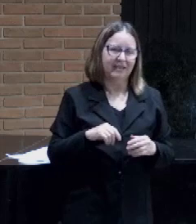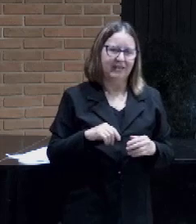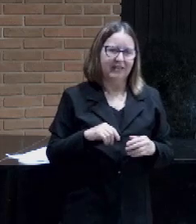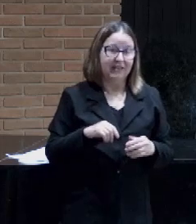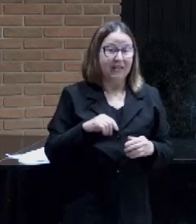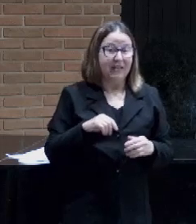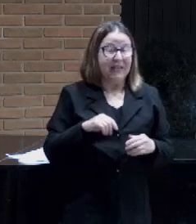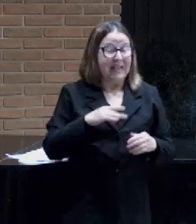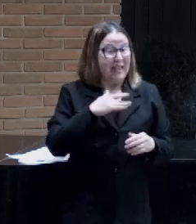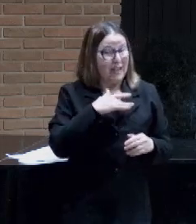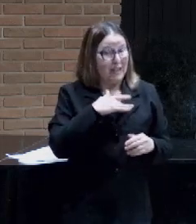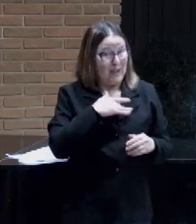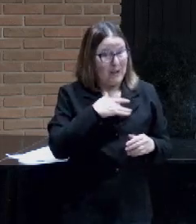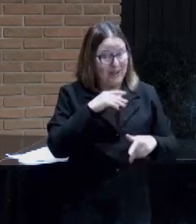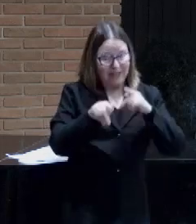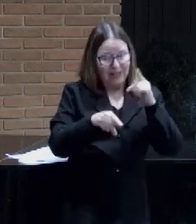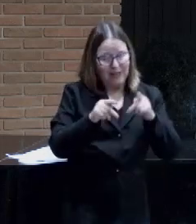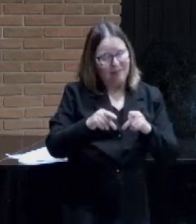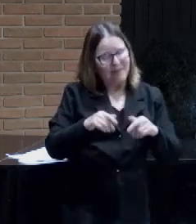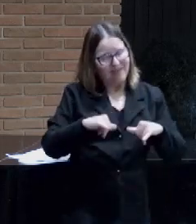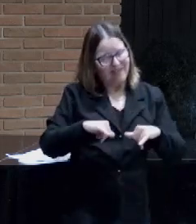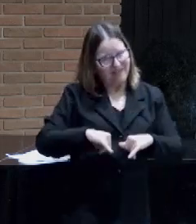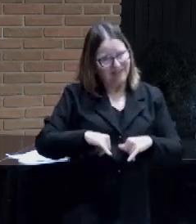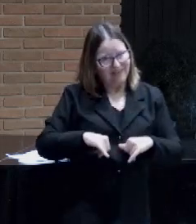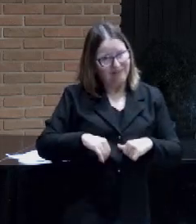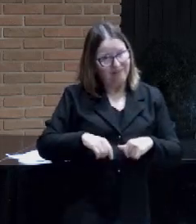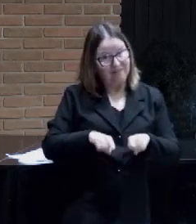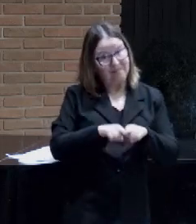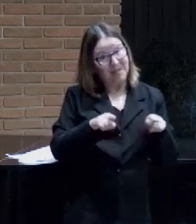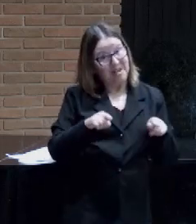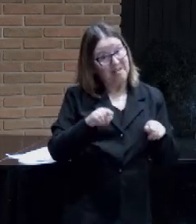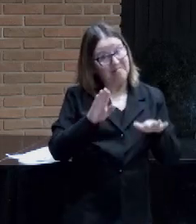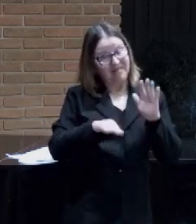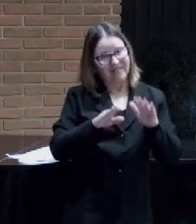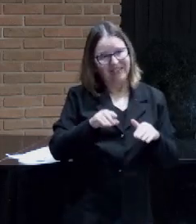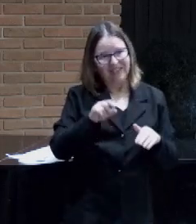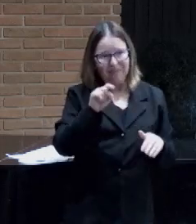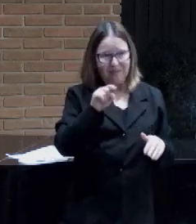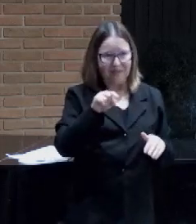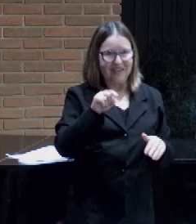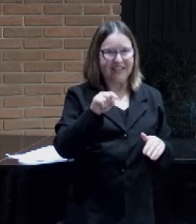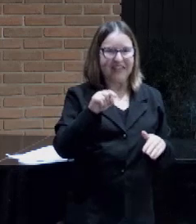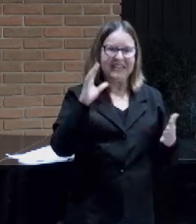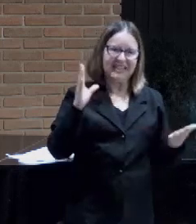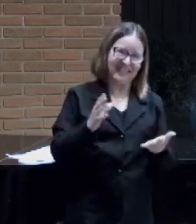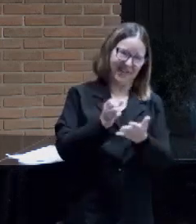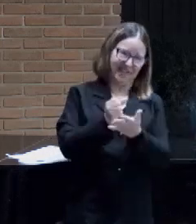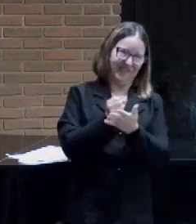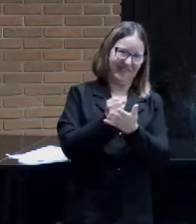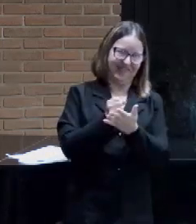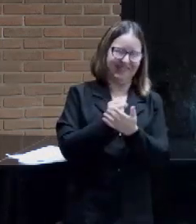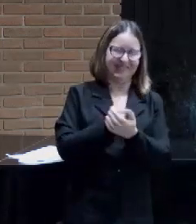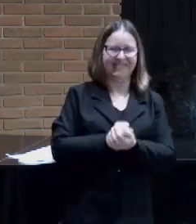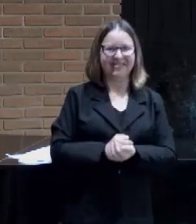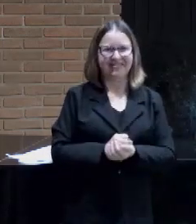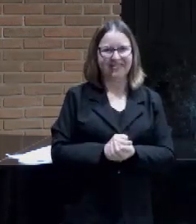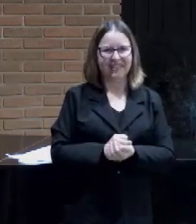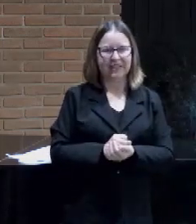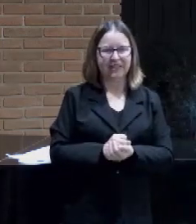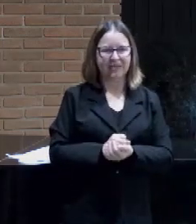dor. Mas também pode ser para que você possa ser salvo, meus irmãos. Eu não vou falar para